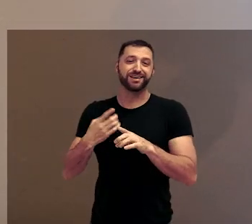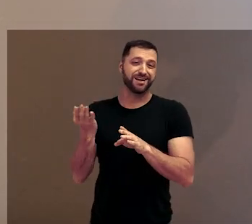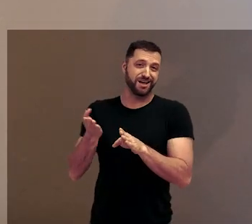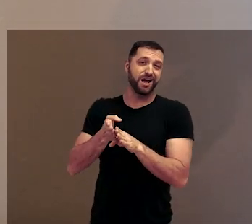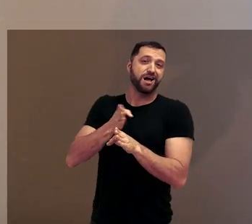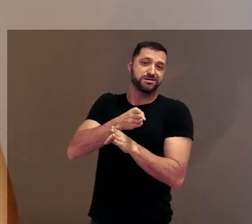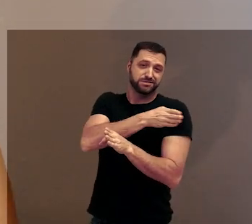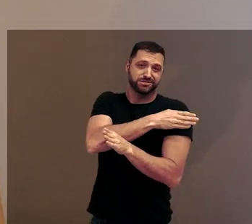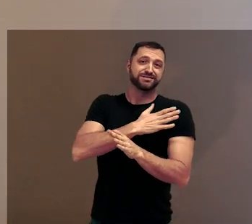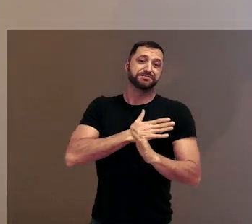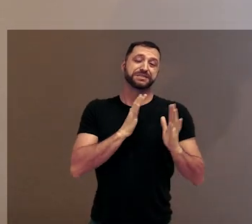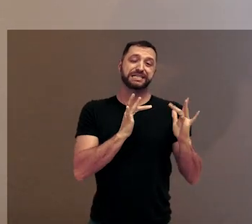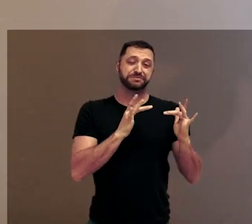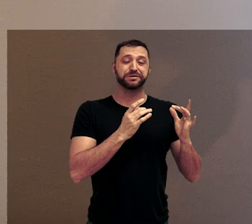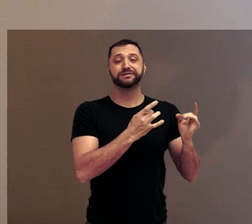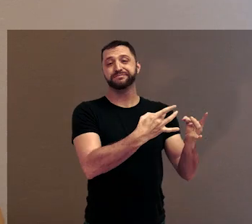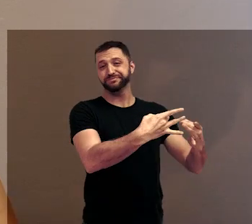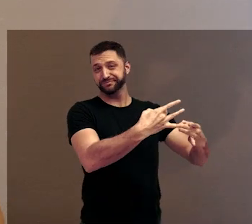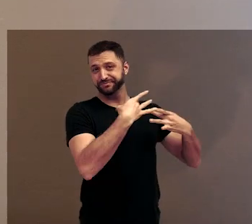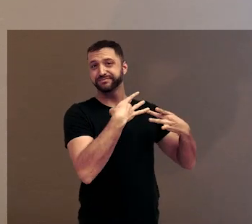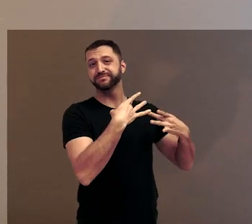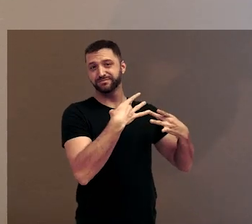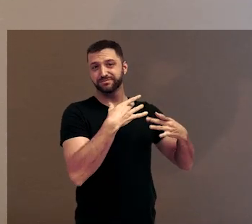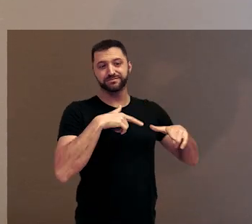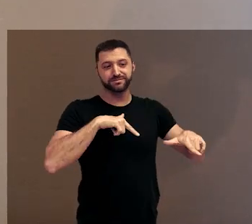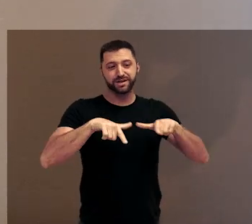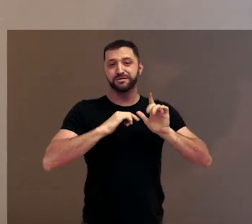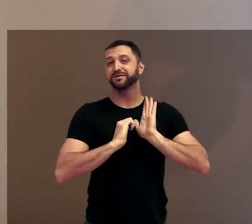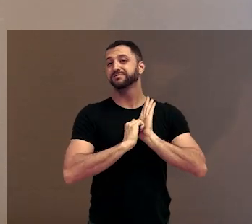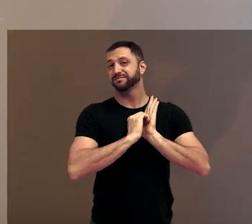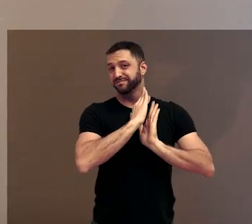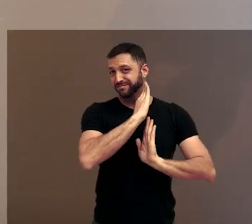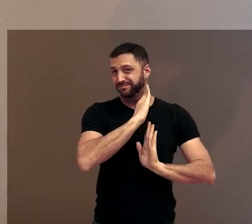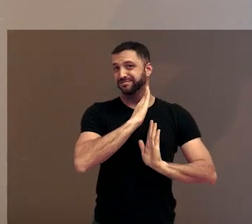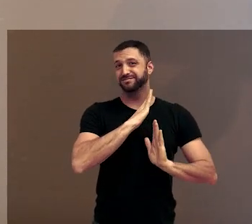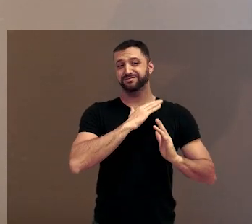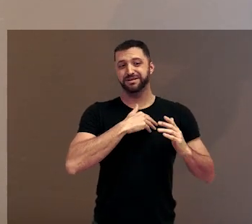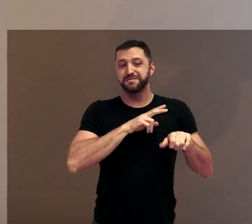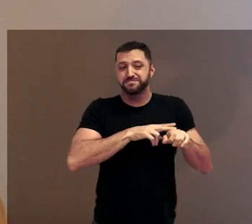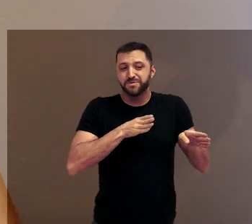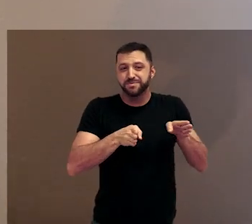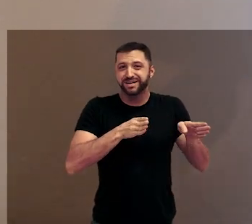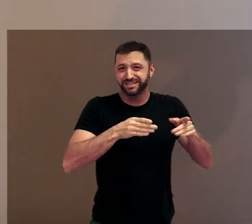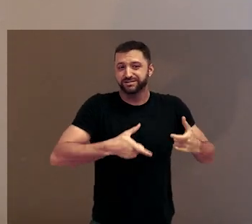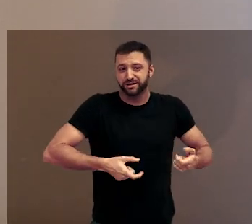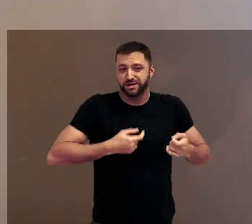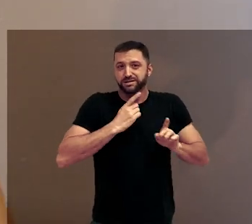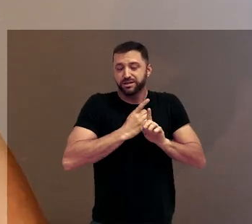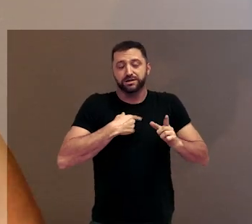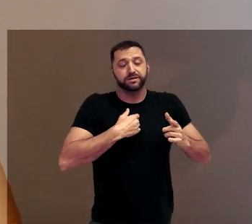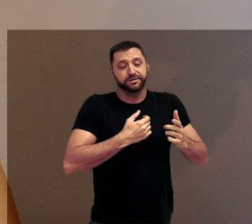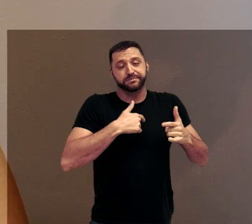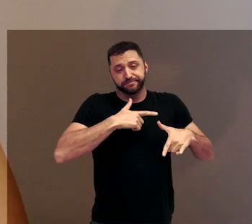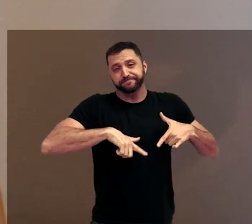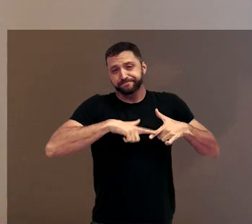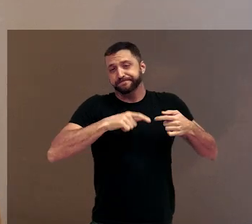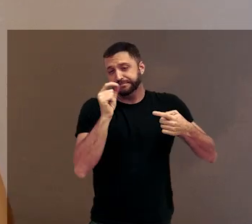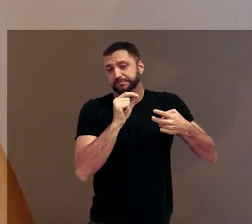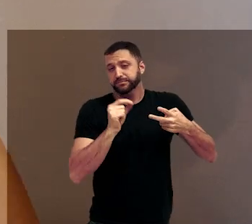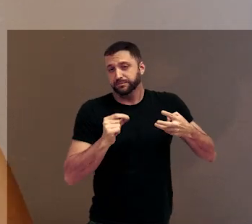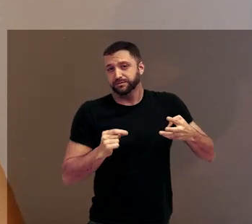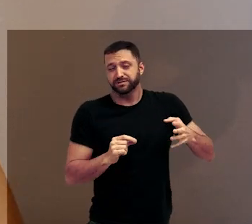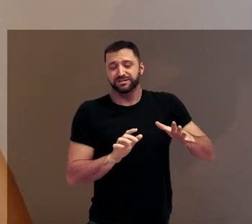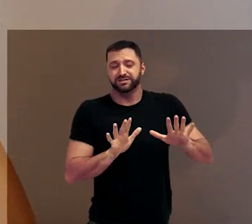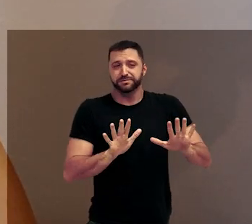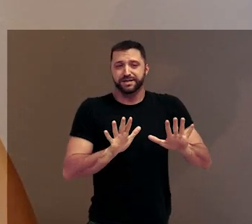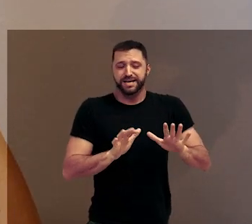nessa história, né? Depois de ter se abandonado pelo namorado, perdido o emprego, tanta coisa que me aconteceu durante